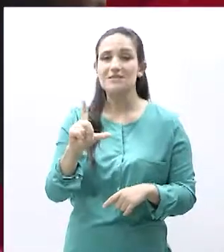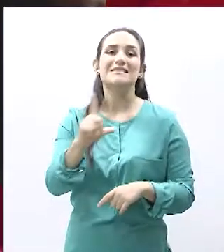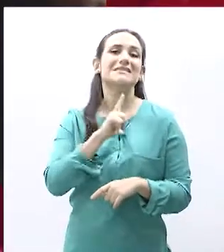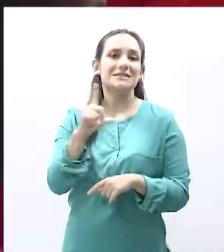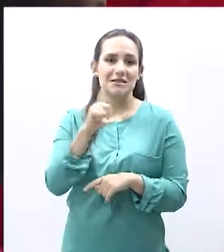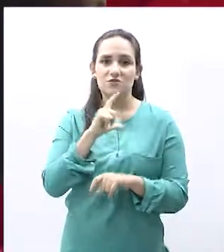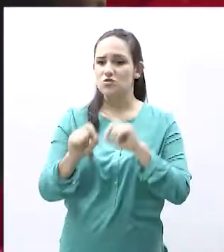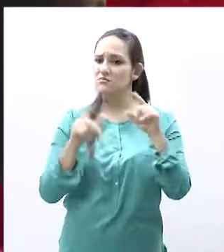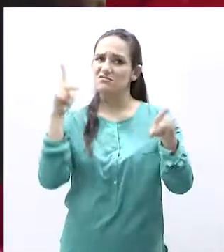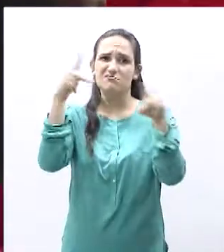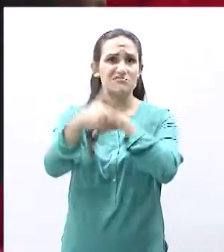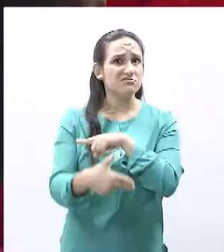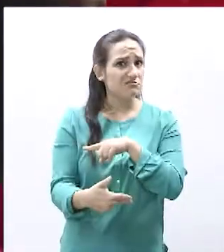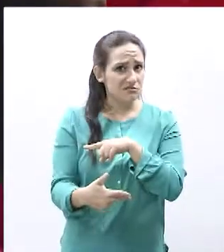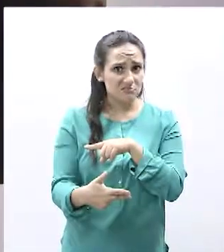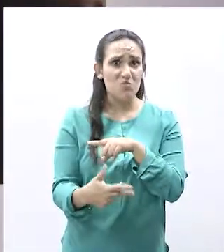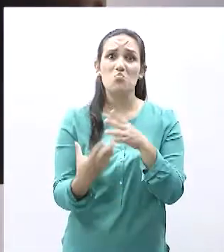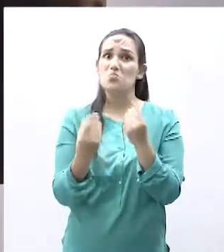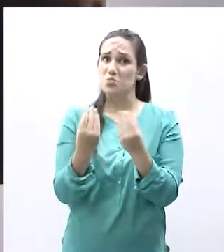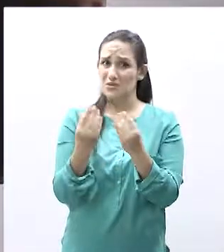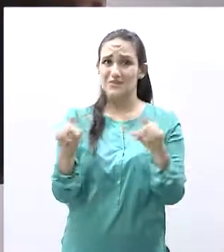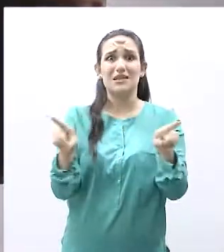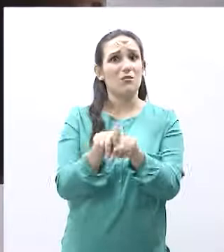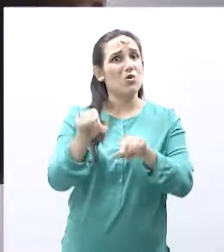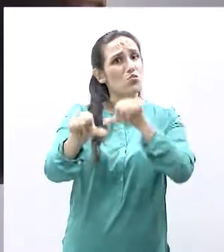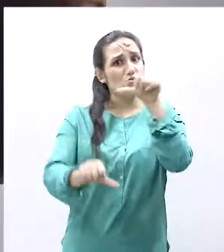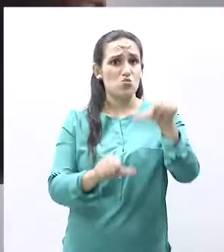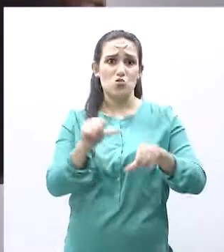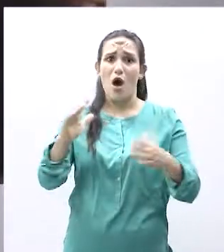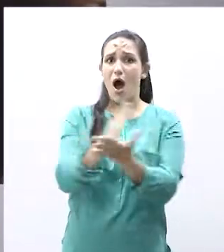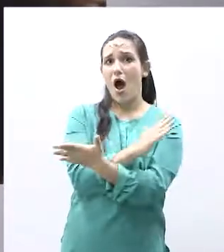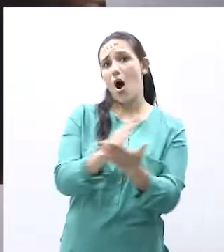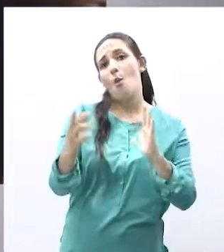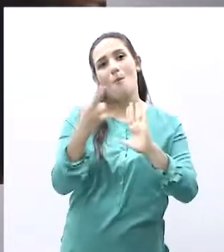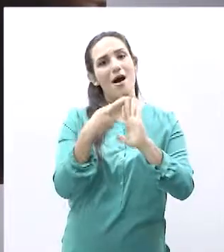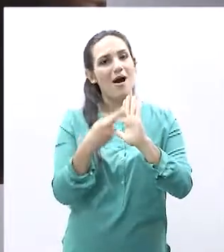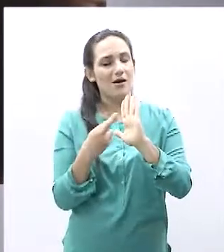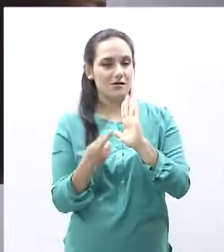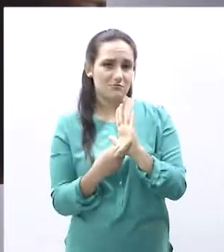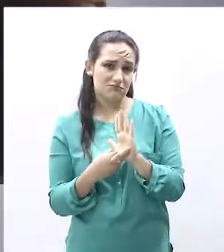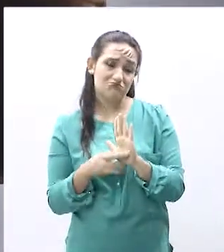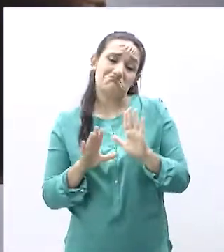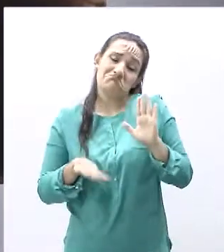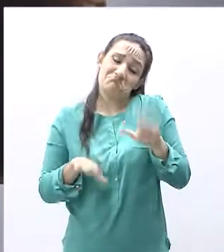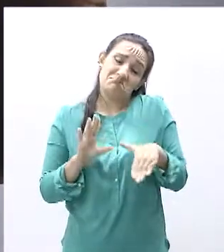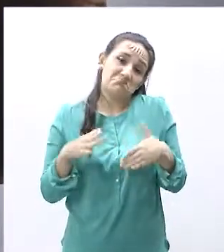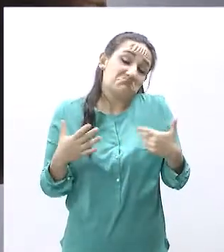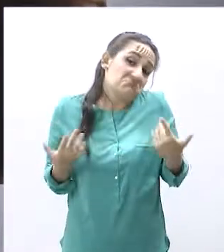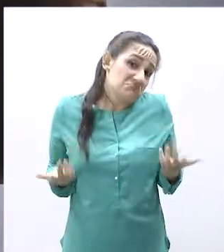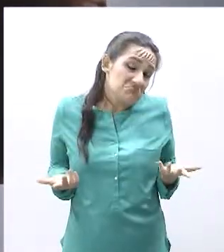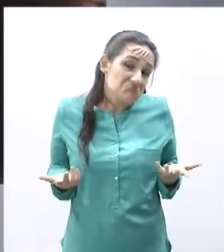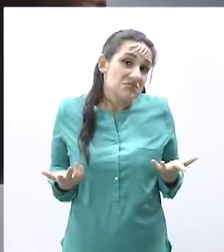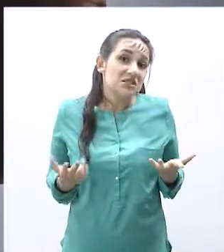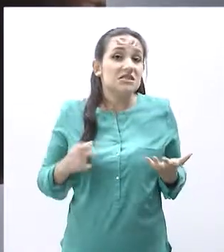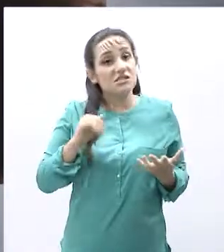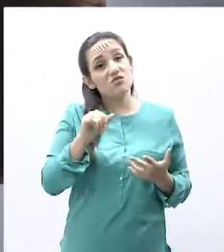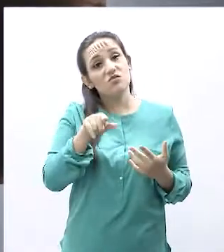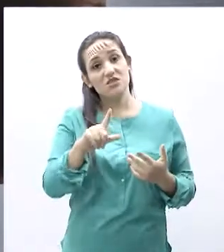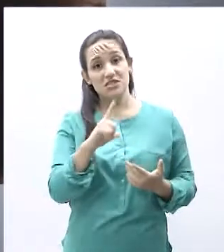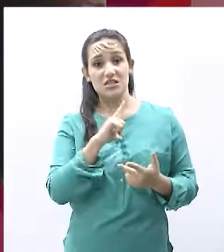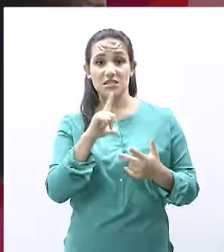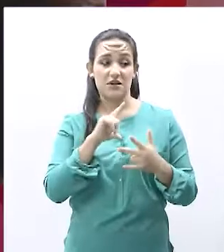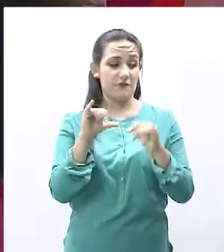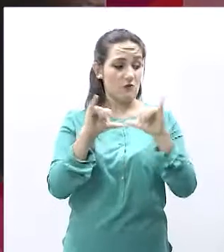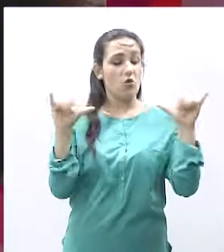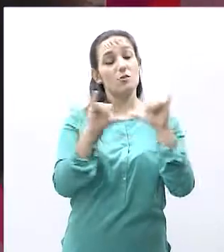de serviços, algumas regras que mudaram, estão vigentes e que talvez toda essa informação